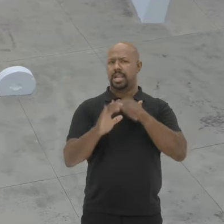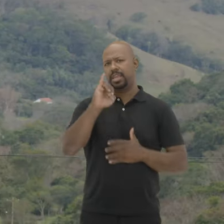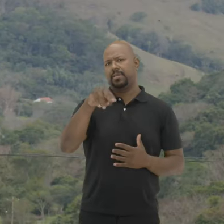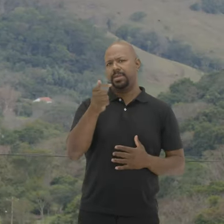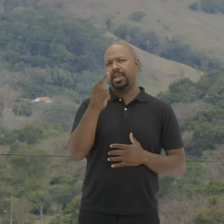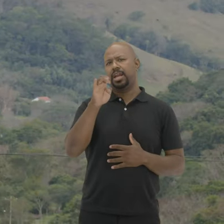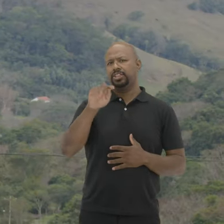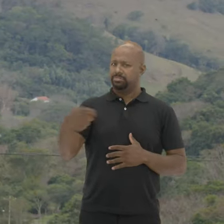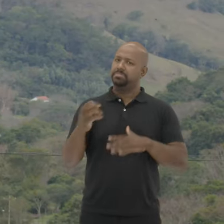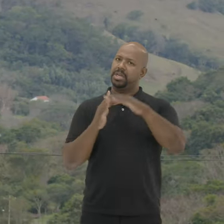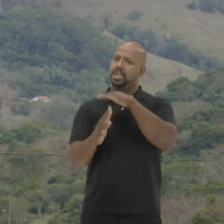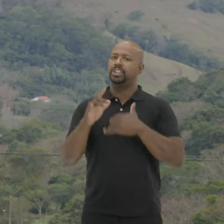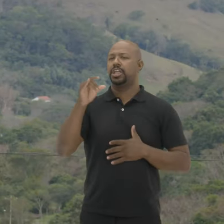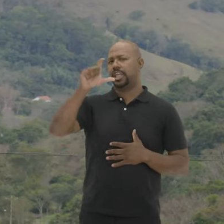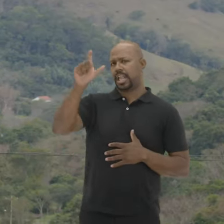cá, lá por